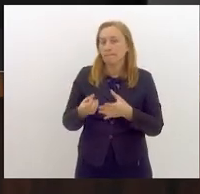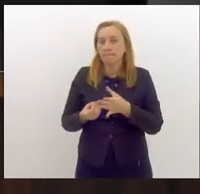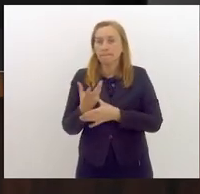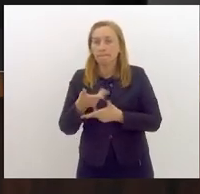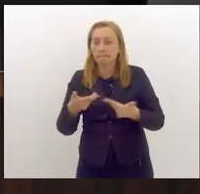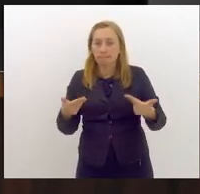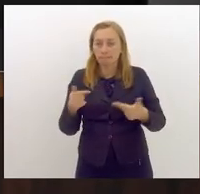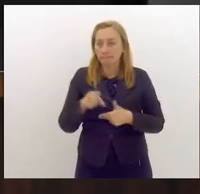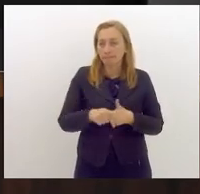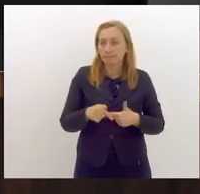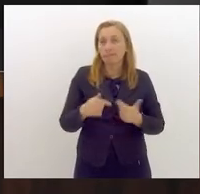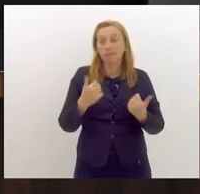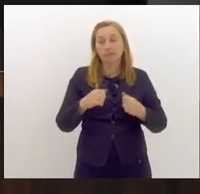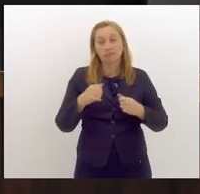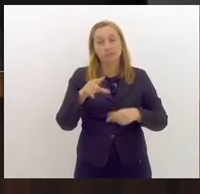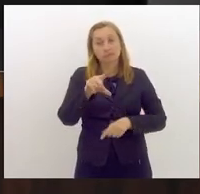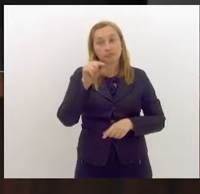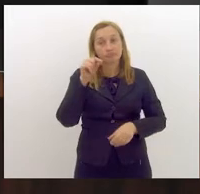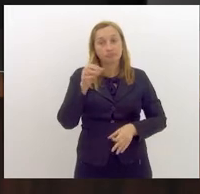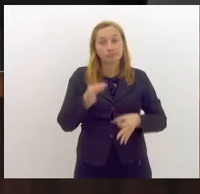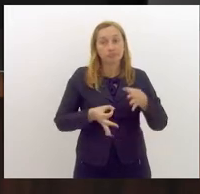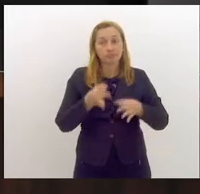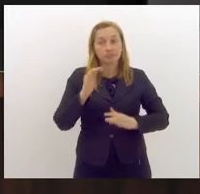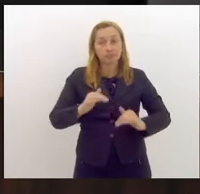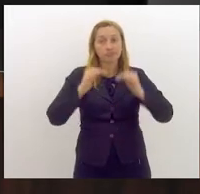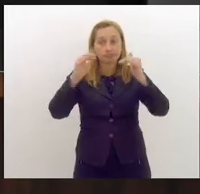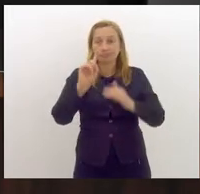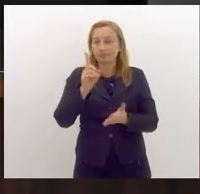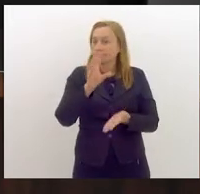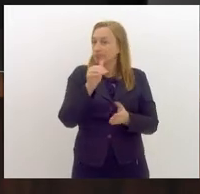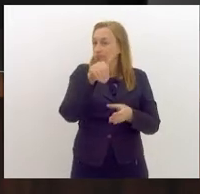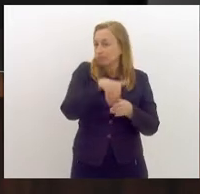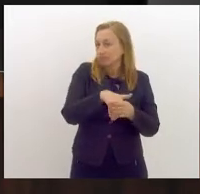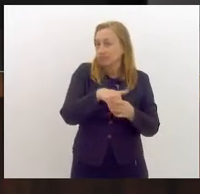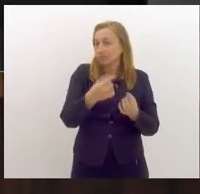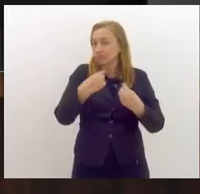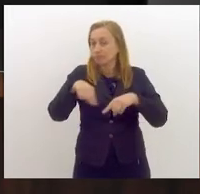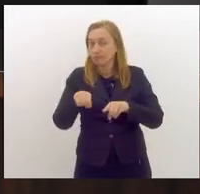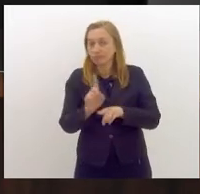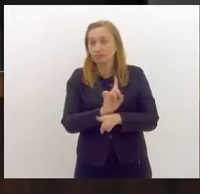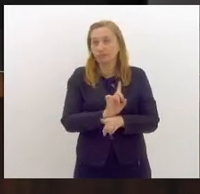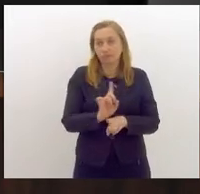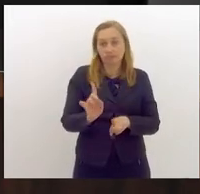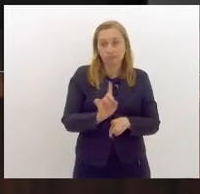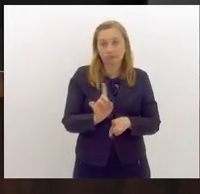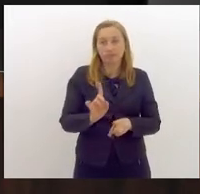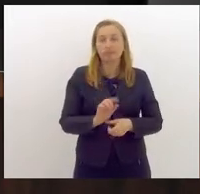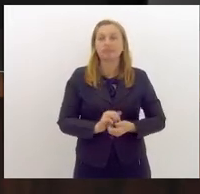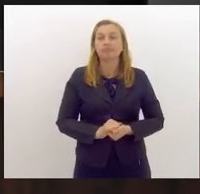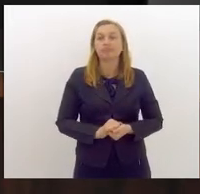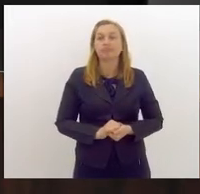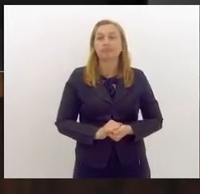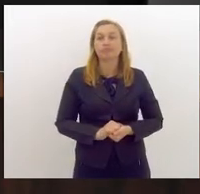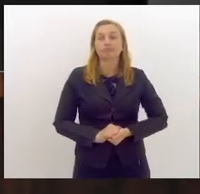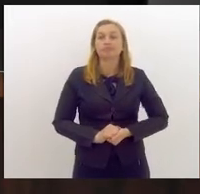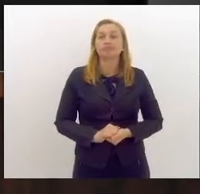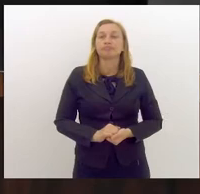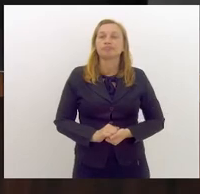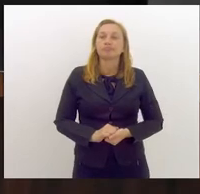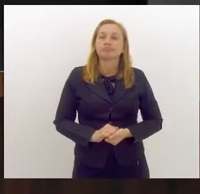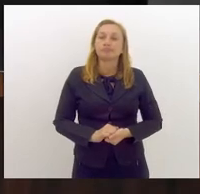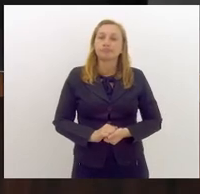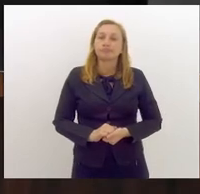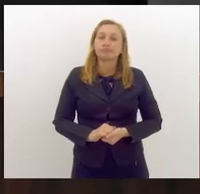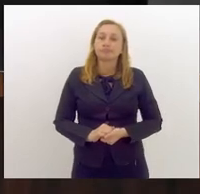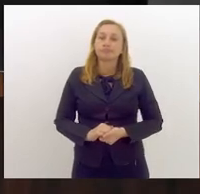que inclusive já tem uma decisão judicial para não votar é o contrário decisão é para não votar é isso que trata desses judicial